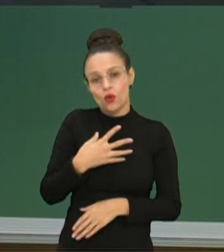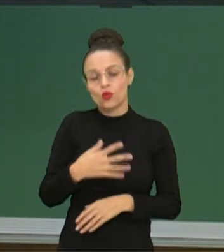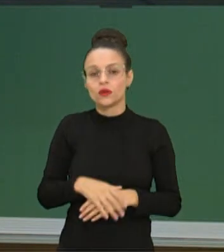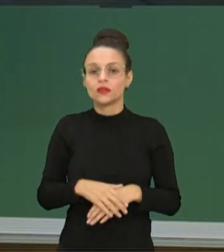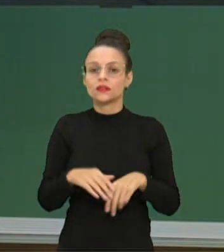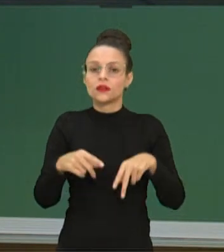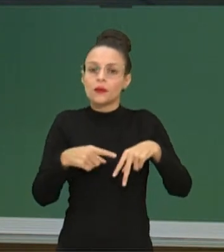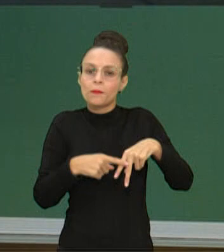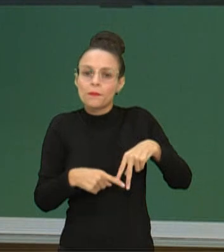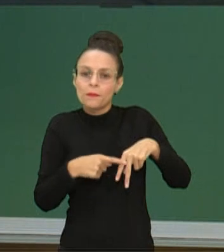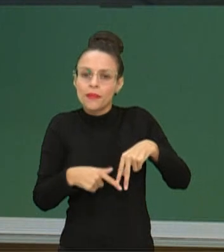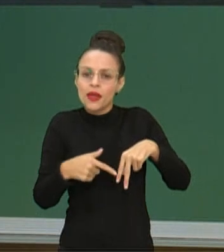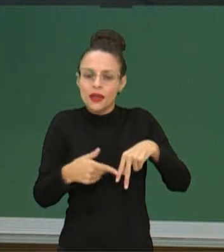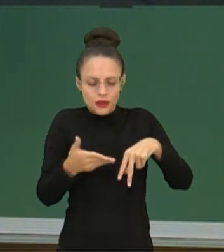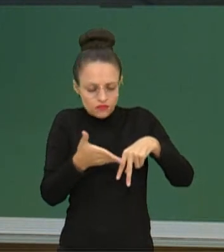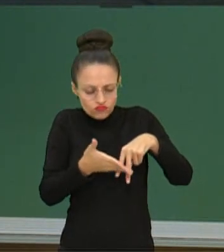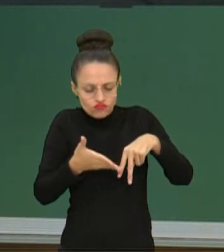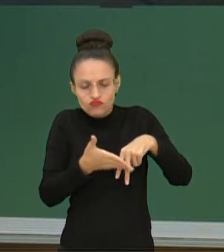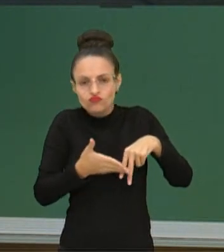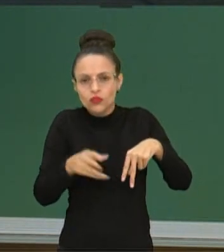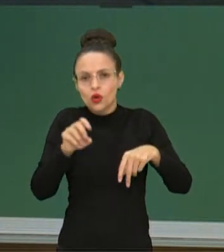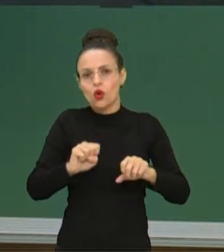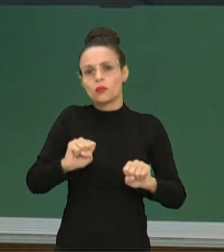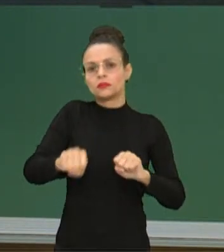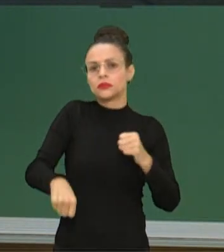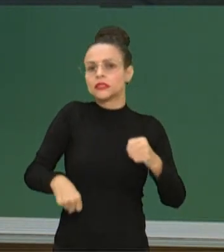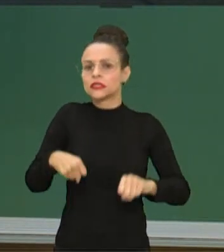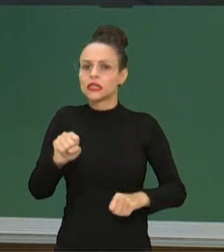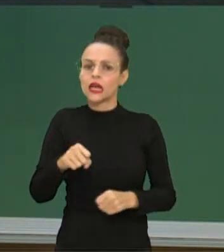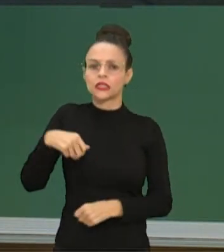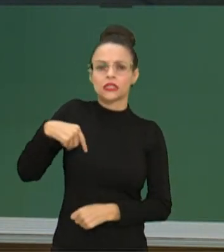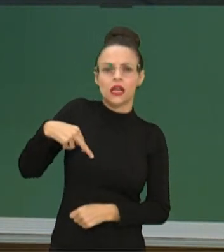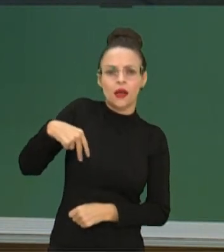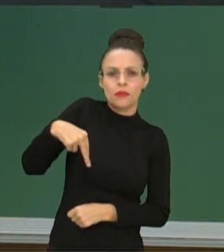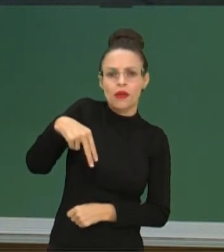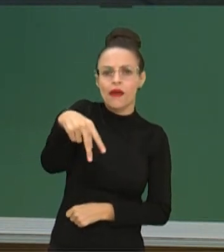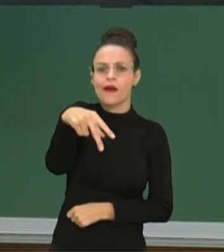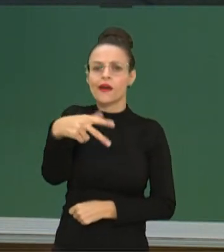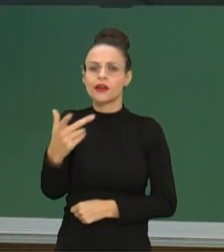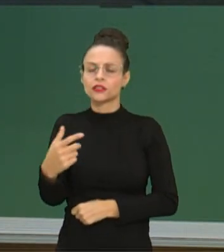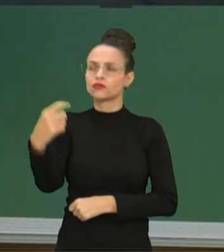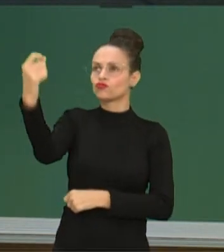as pernas de fora, uma bermuda, né? Andar de bicicleta, fazer uma caminhada,